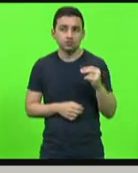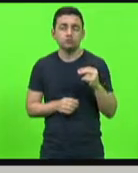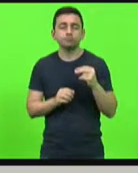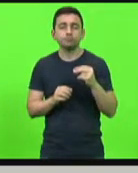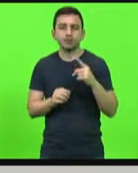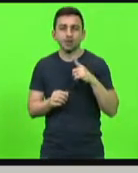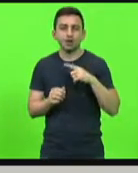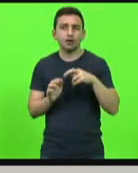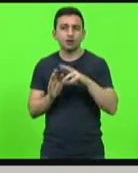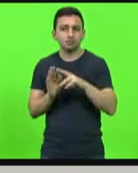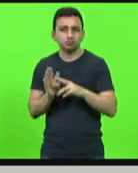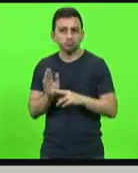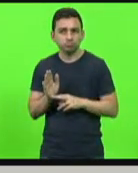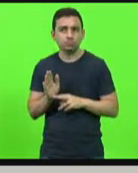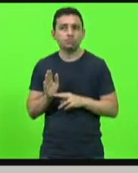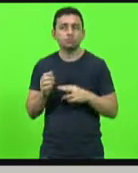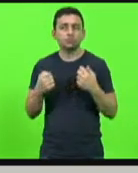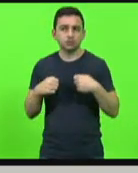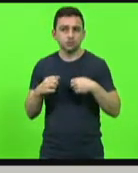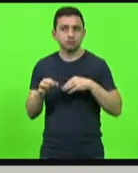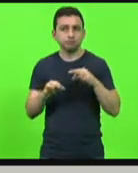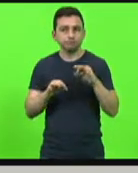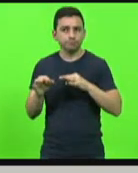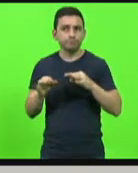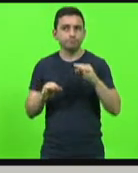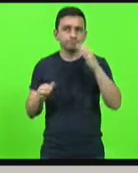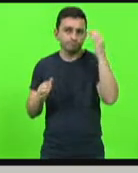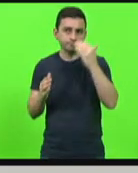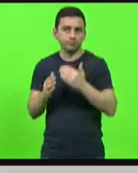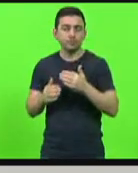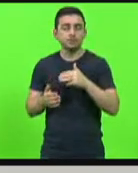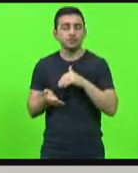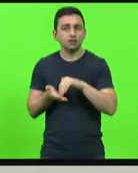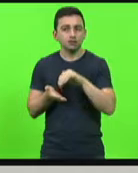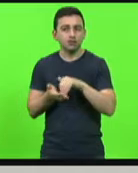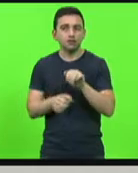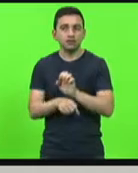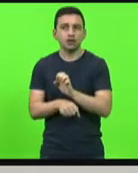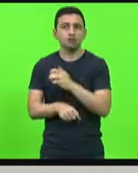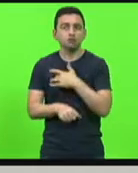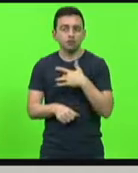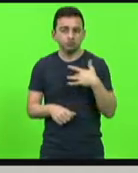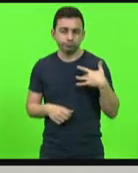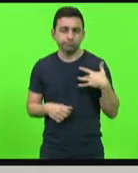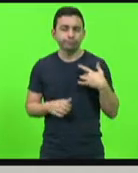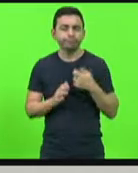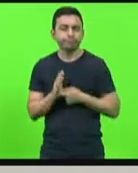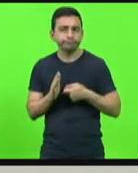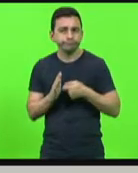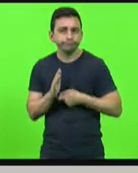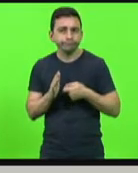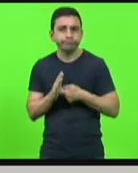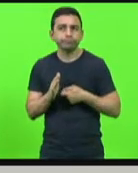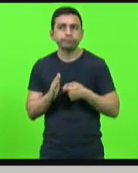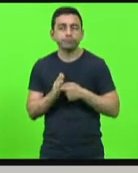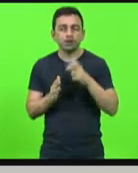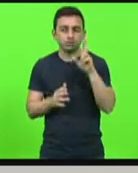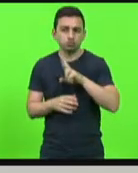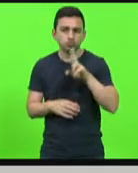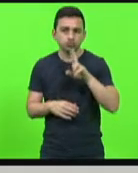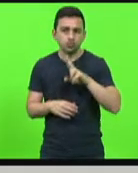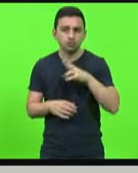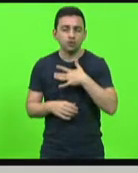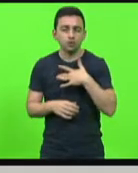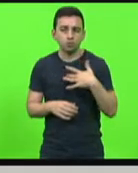temporárias a serem adotadas no âmbito da Secretaria de Estado da Saúde para enfrentamento da emergência de saúde pública de